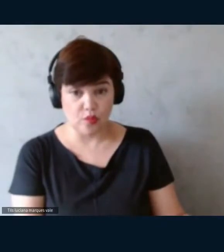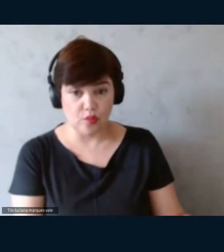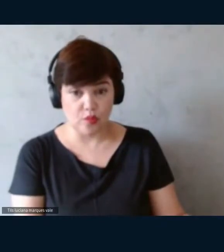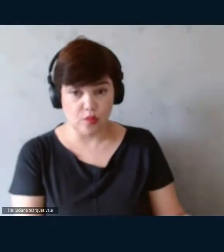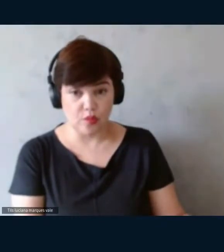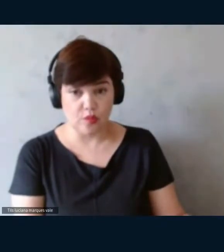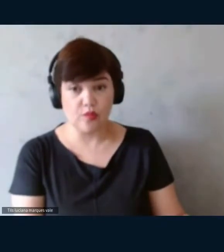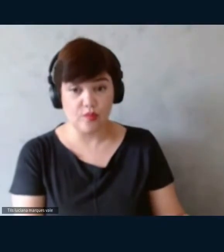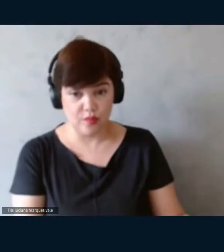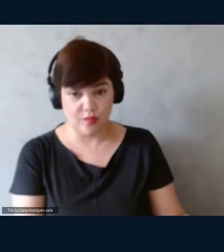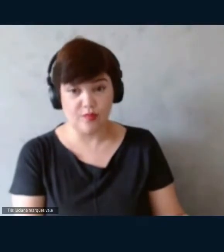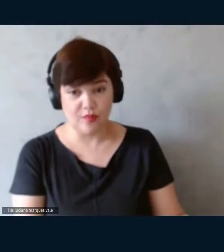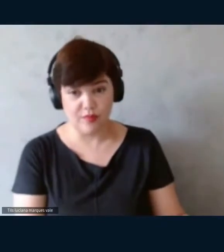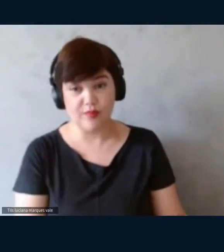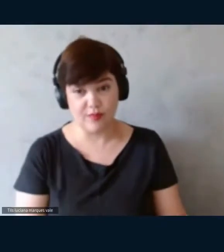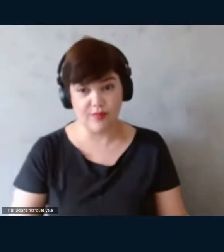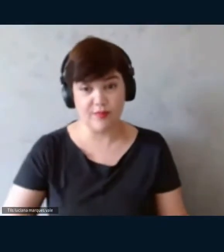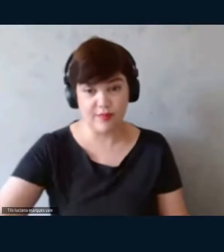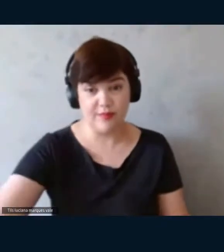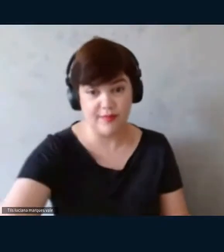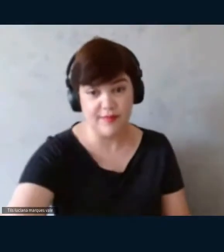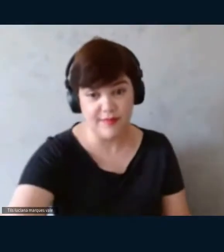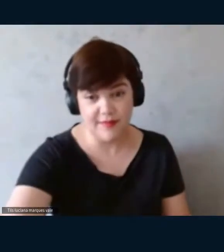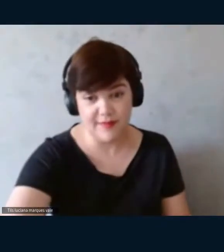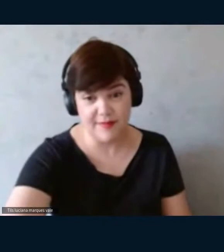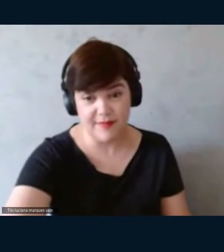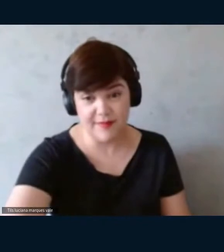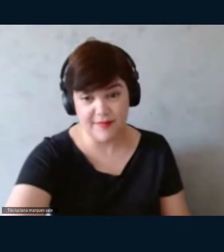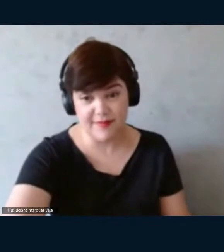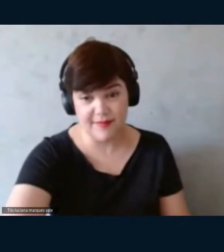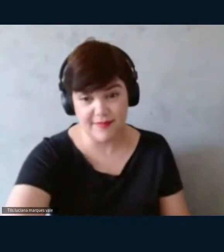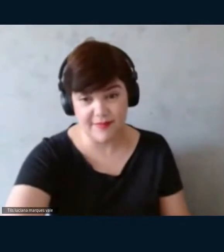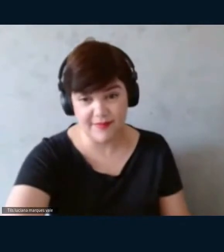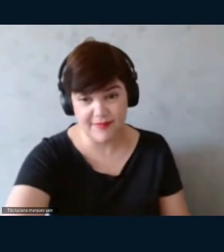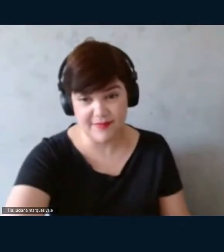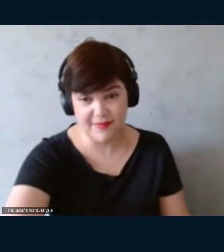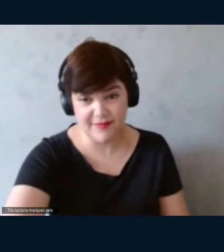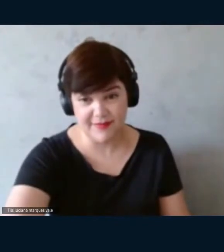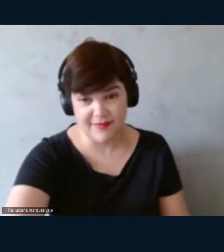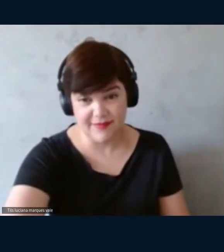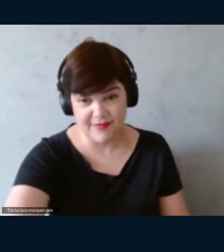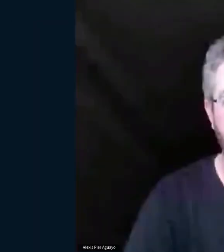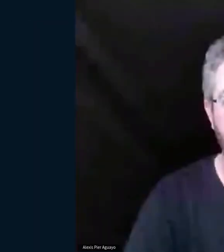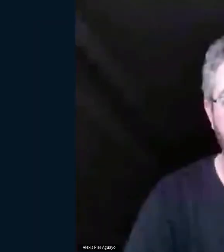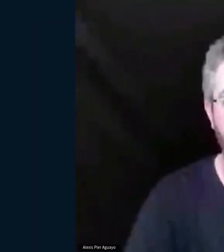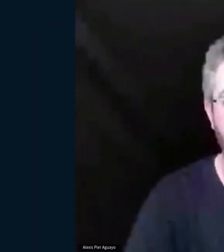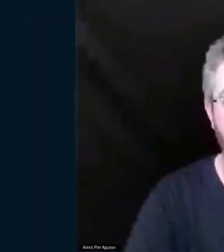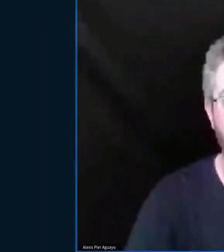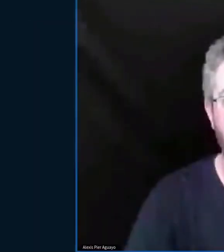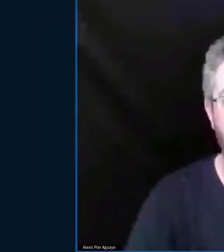Tá bom, né? Tchau. Vocês já se cansaram da minha beleza. Beijo.